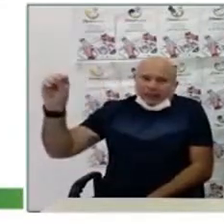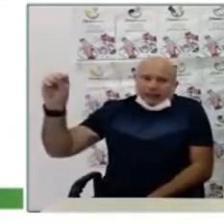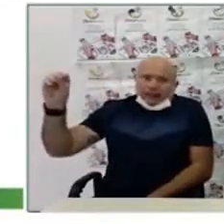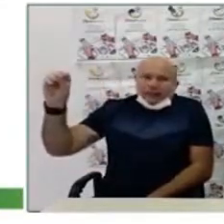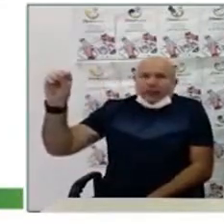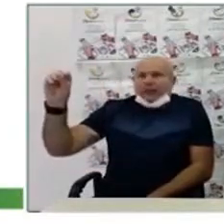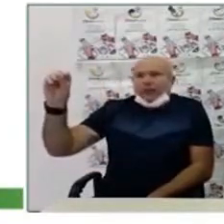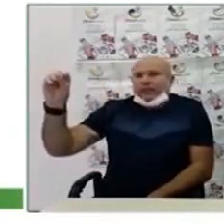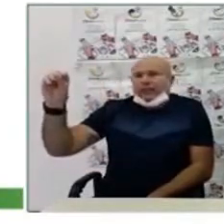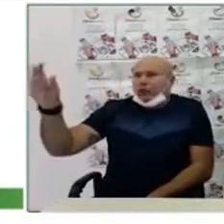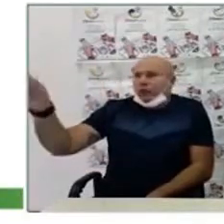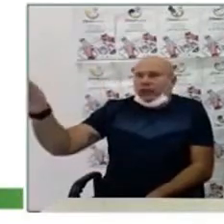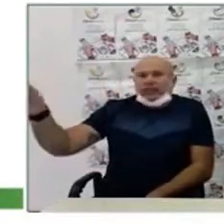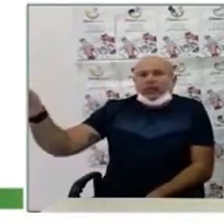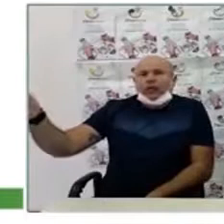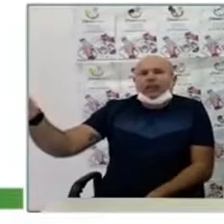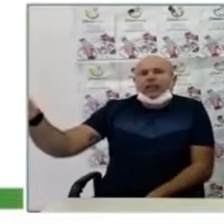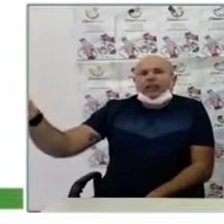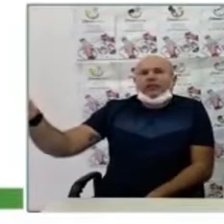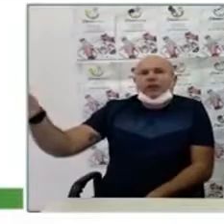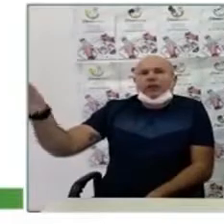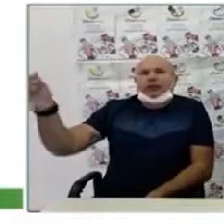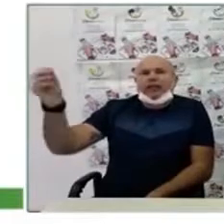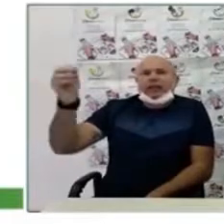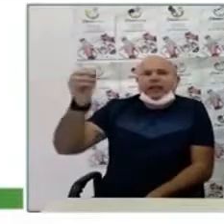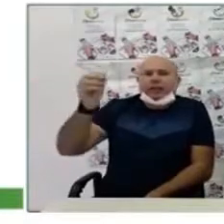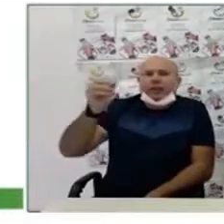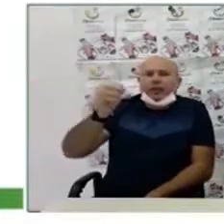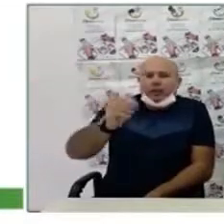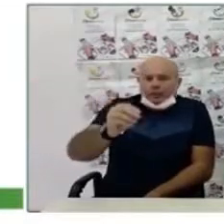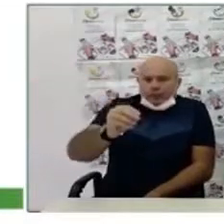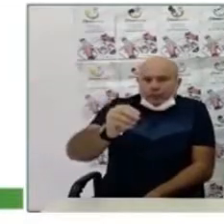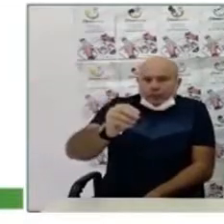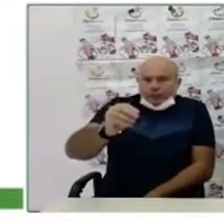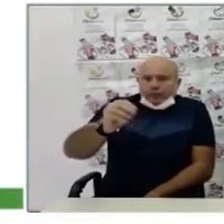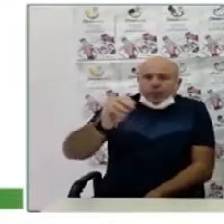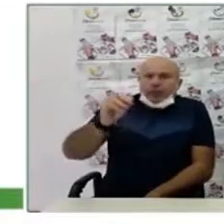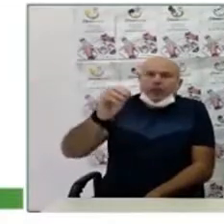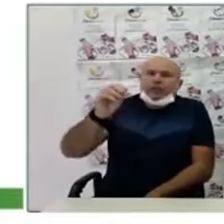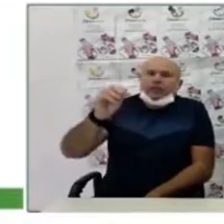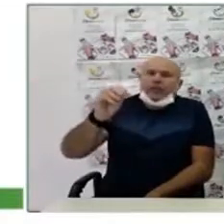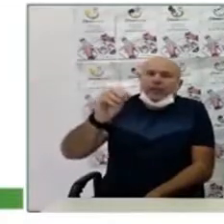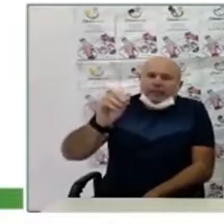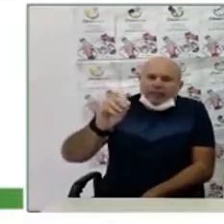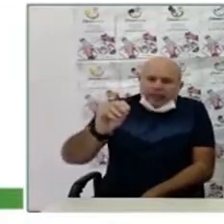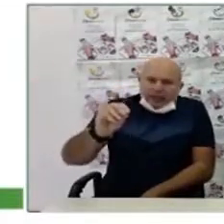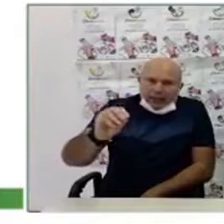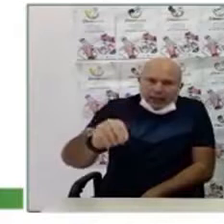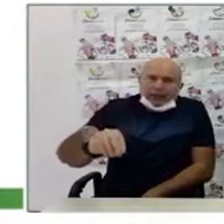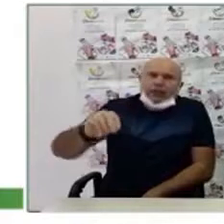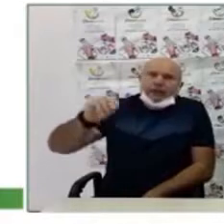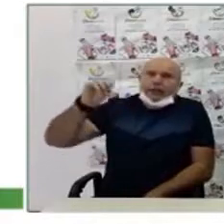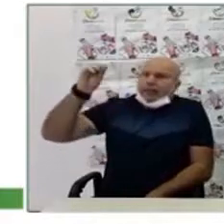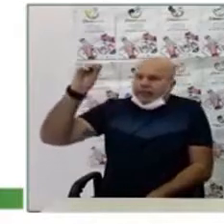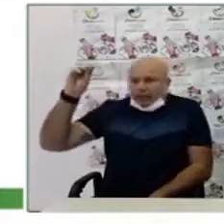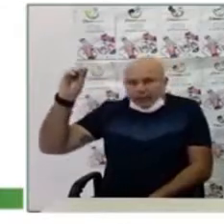O que é que vocês acham? Quando esses dois elétrons voltarem para a camada 1, vejam que eles estão saindo da mesma camada,